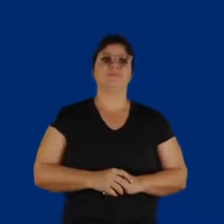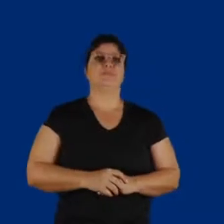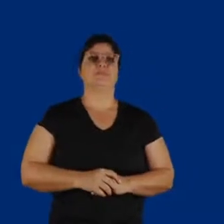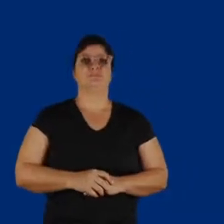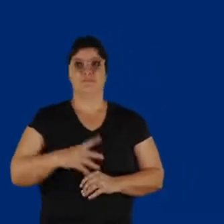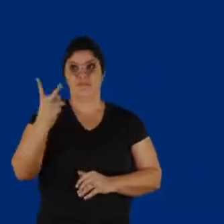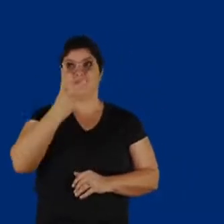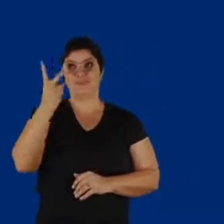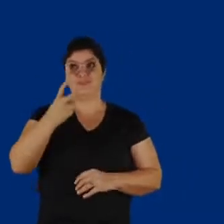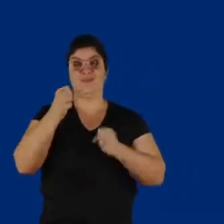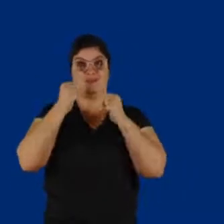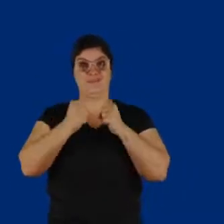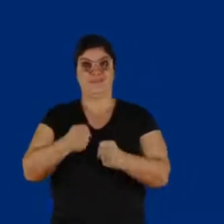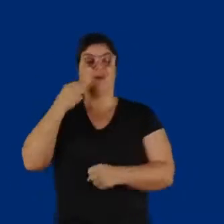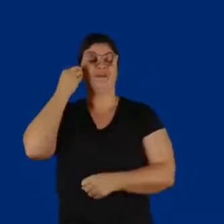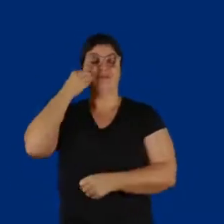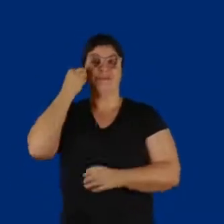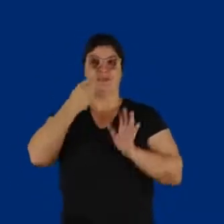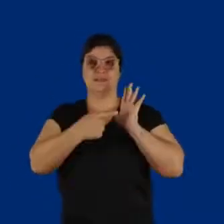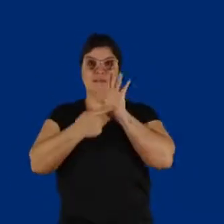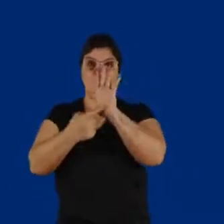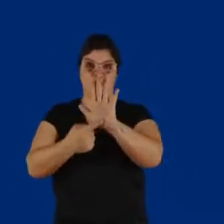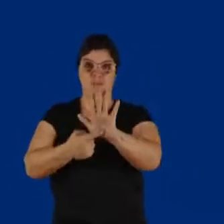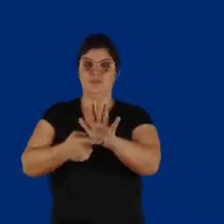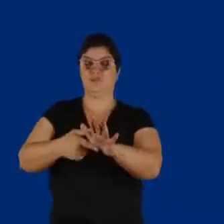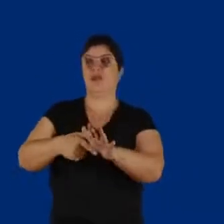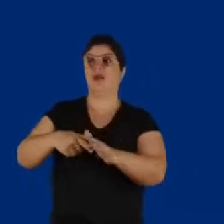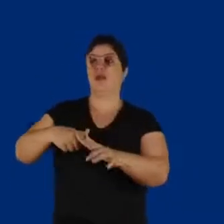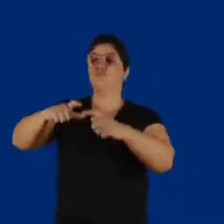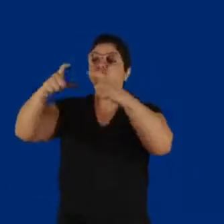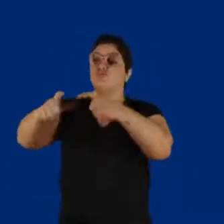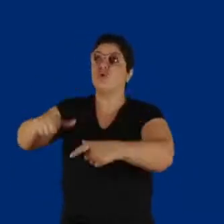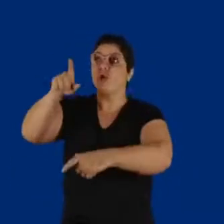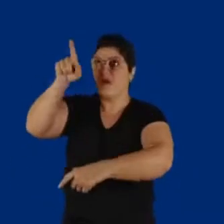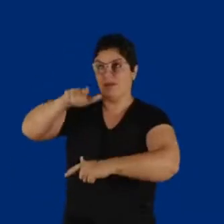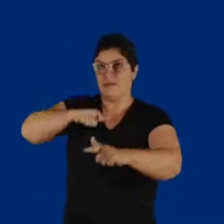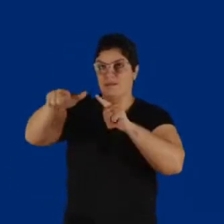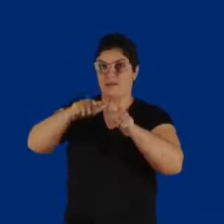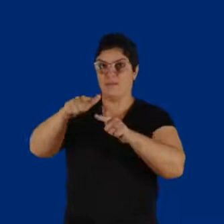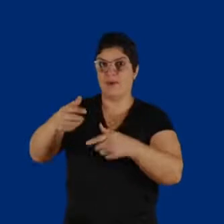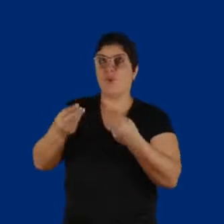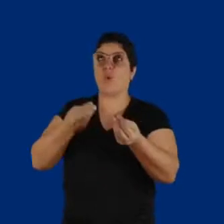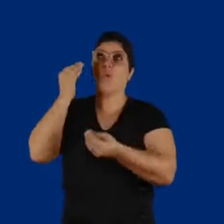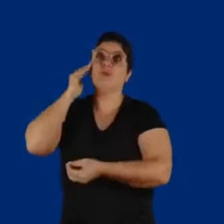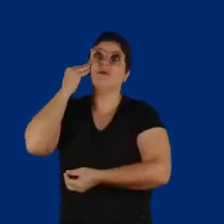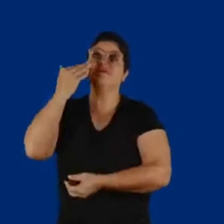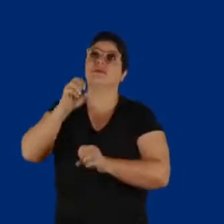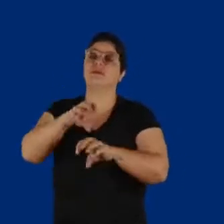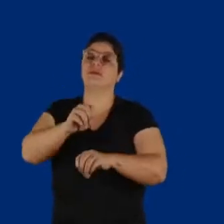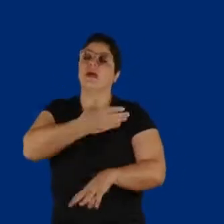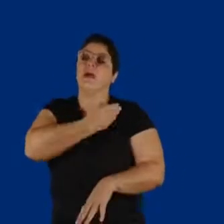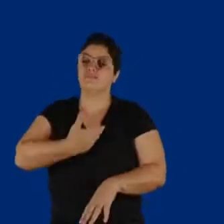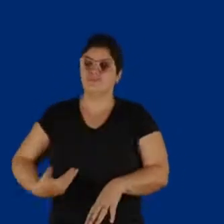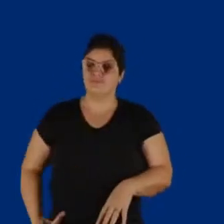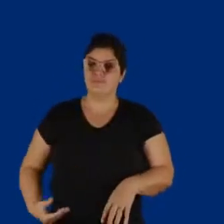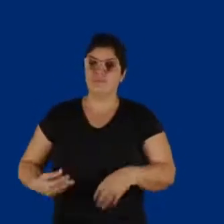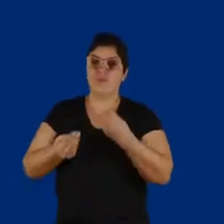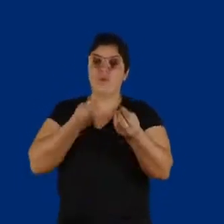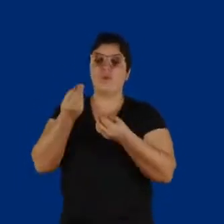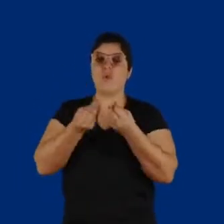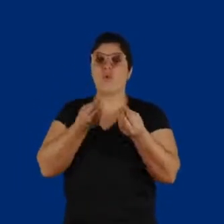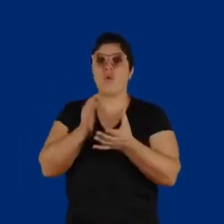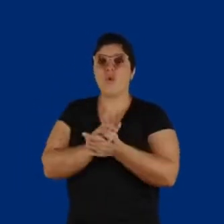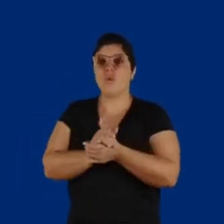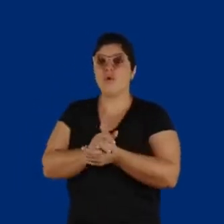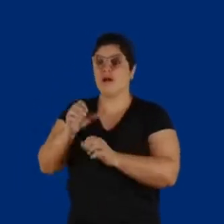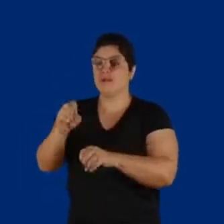trazer experiências, né, dos seus locais de trabalho, de como entender essa educação pública e como essa